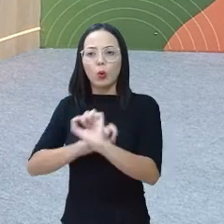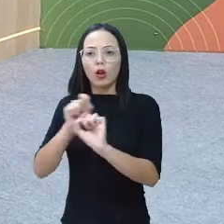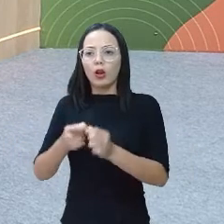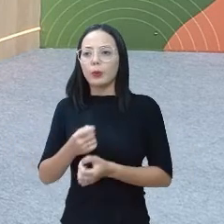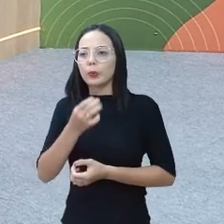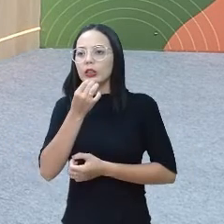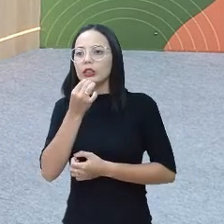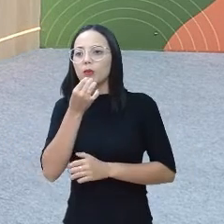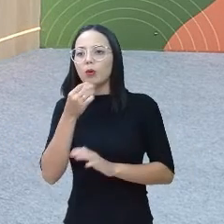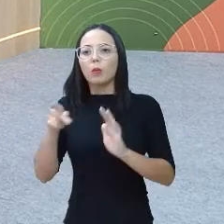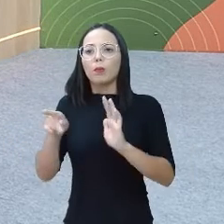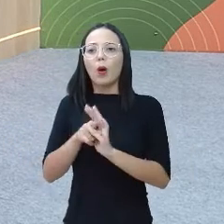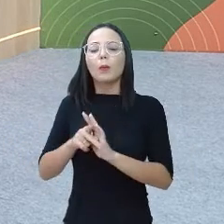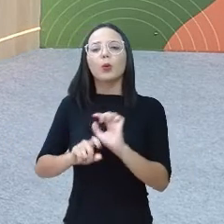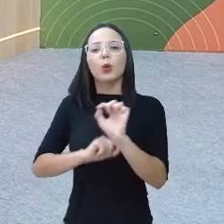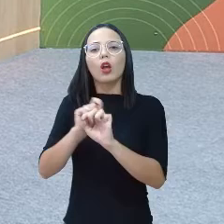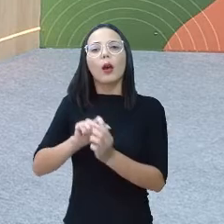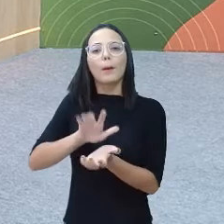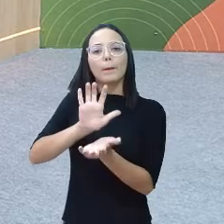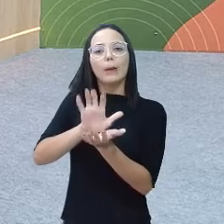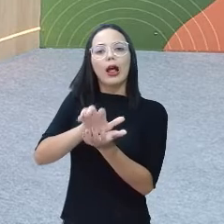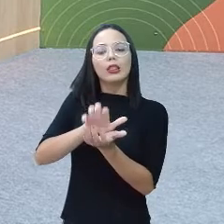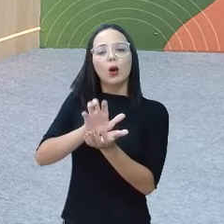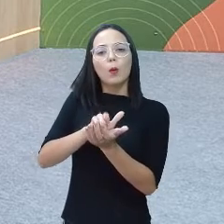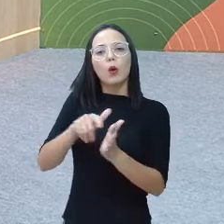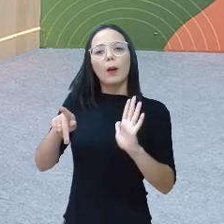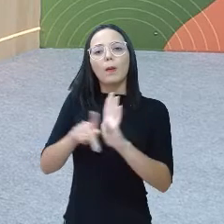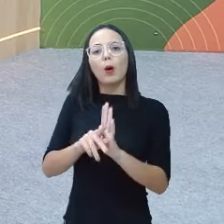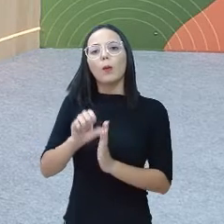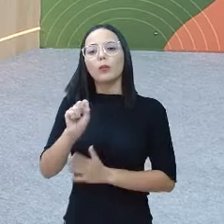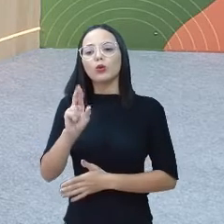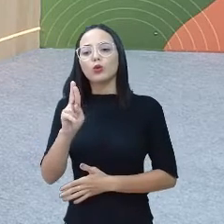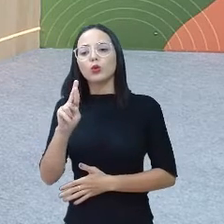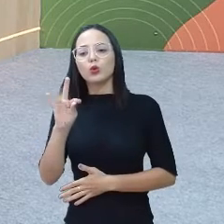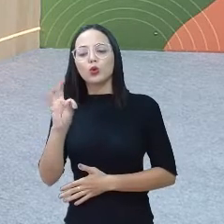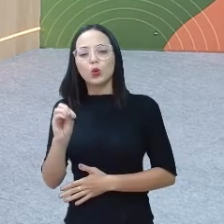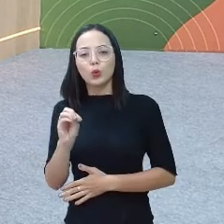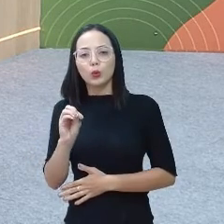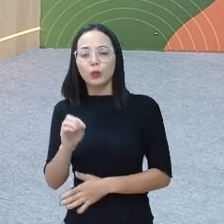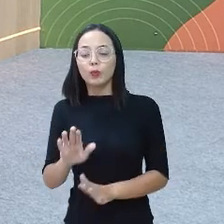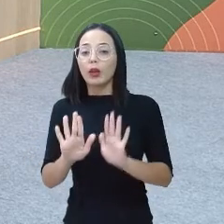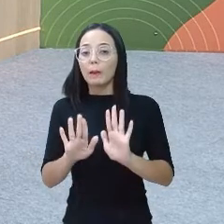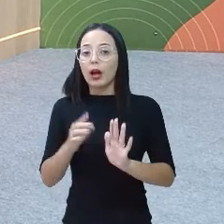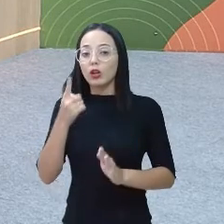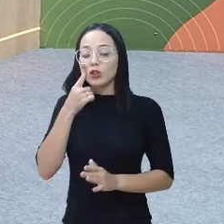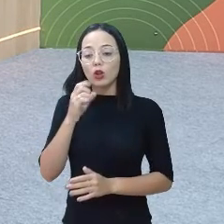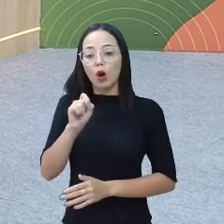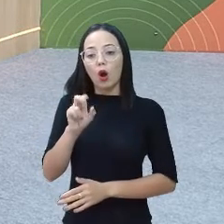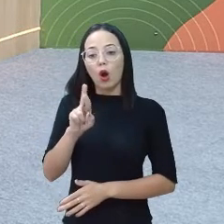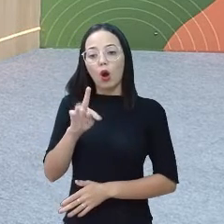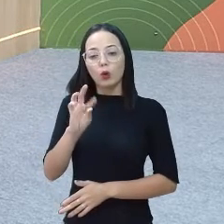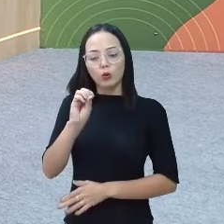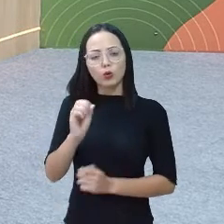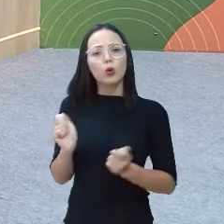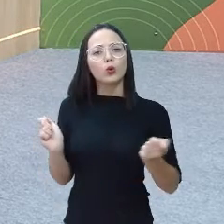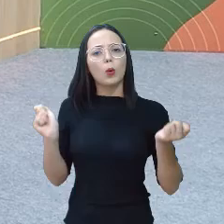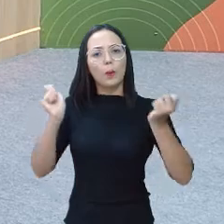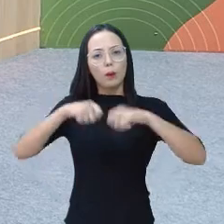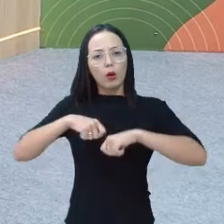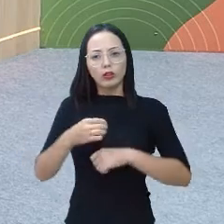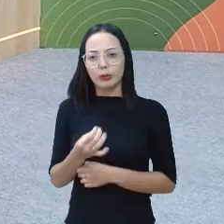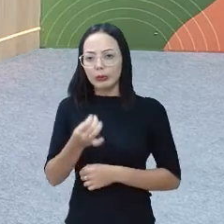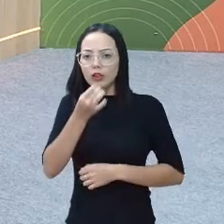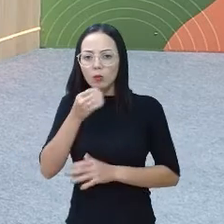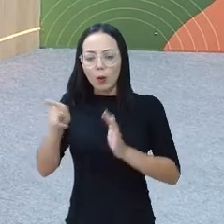exemplo, né, o mapa de Pernambuco, a gente tem um surto. Porém, o surto, ele pode ser ainda